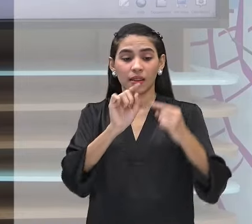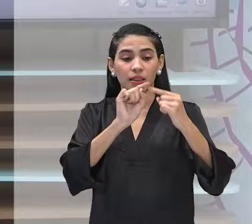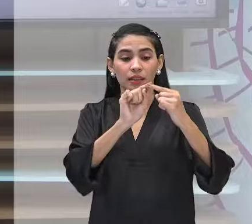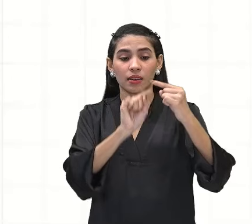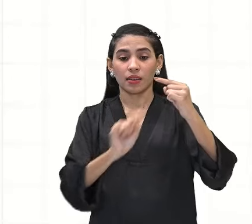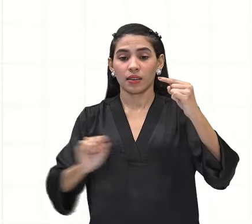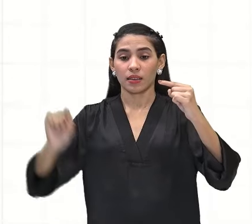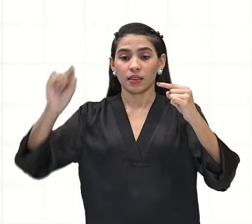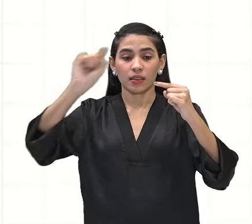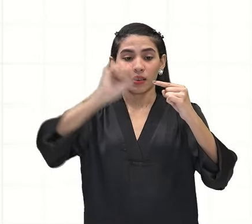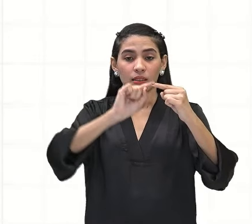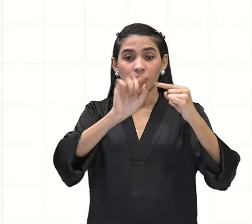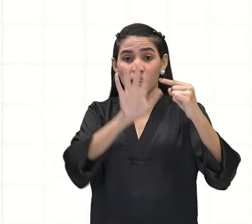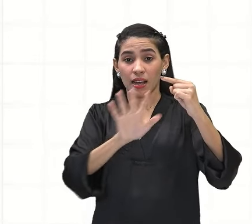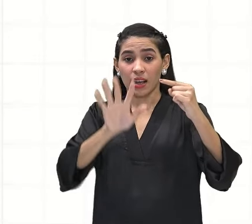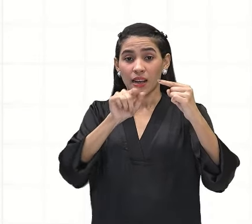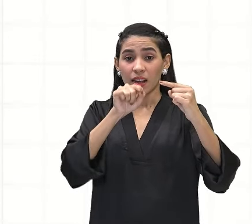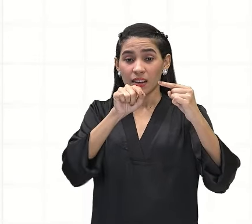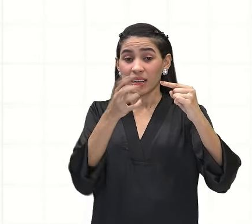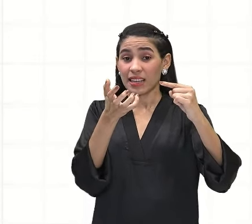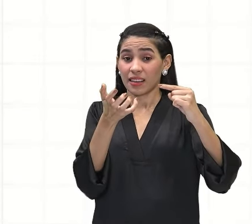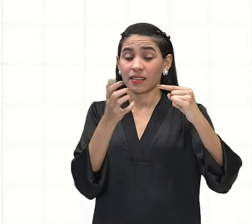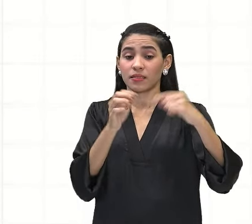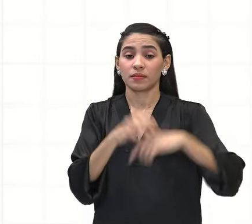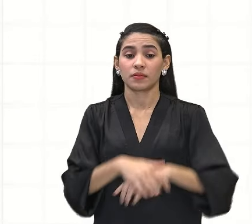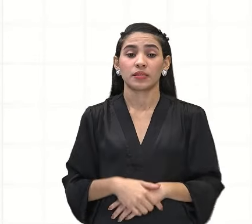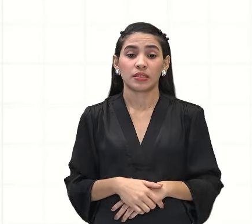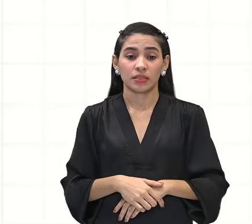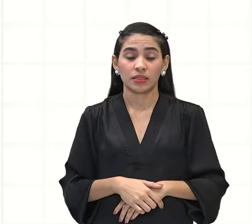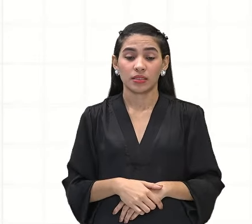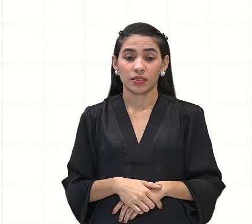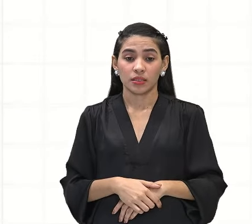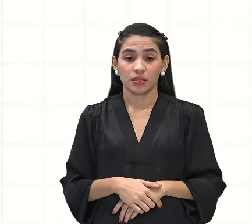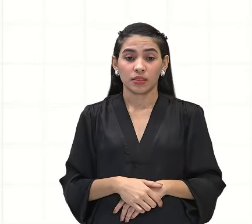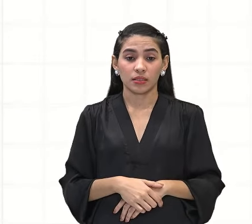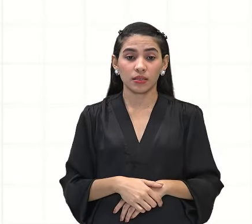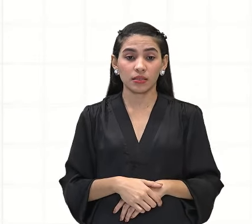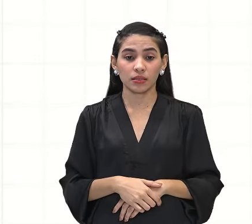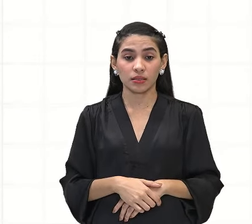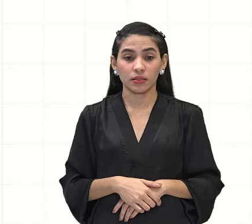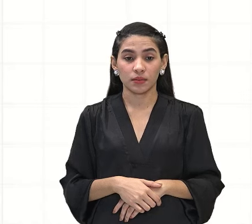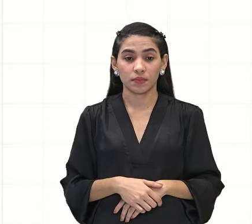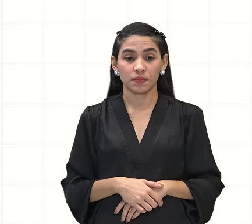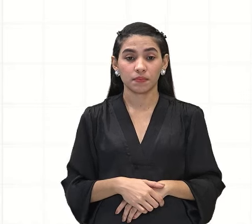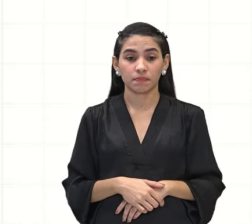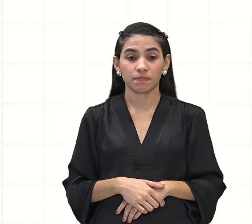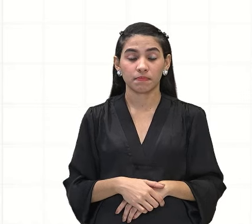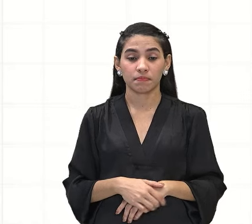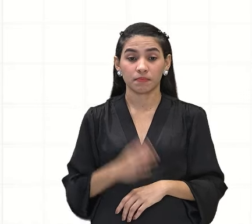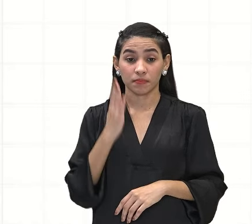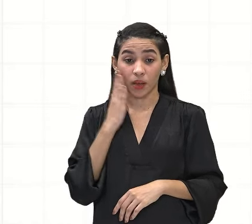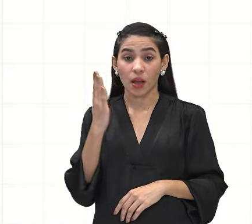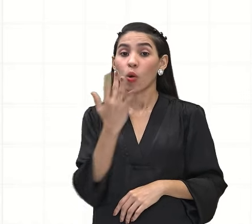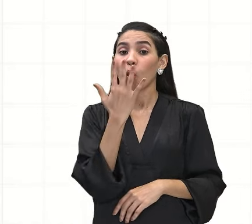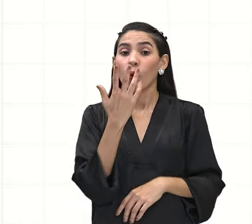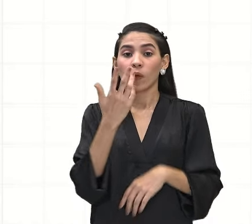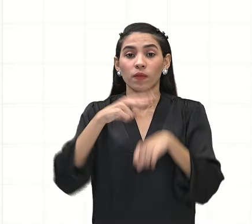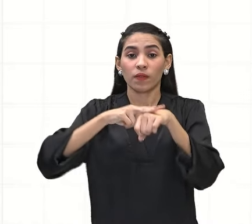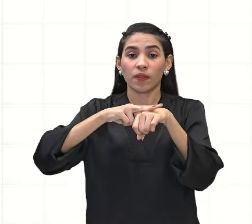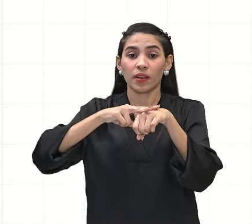Então me segue tá aqui ó Então o que eu quero calcular é o que tá aqui dentro Olha que eu estou